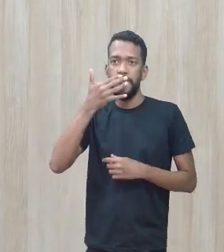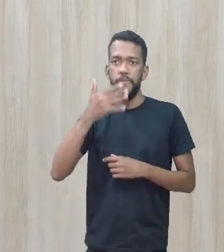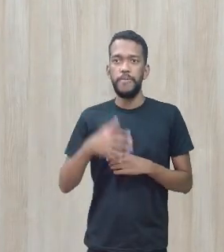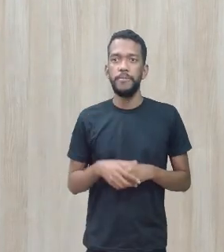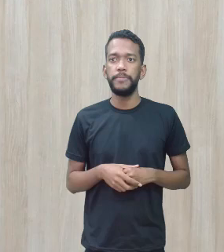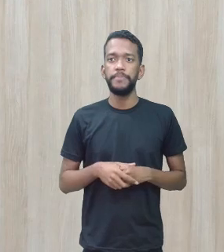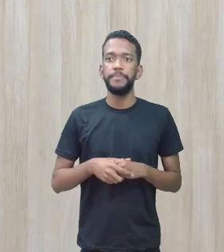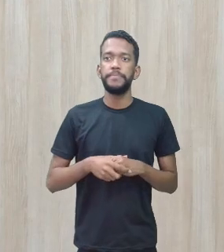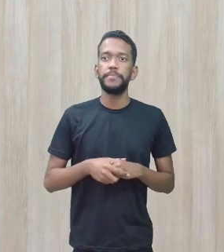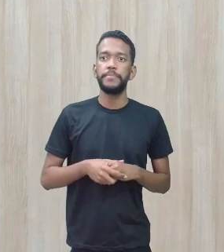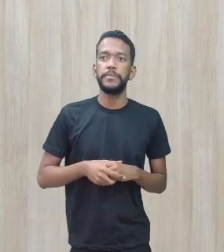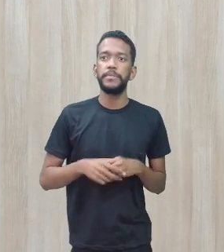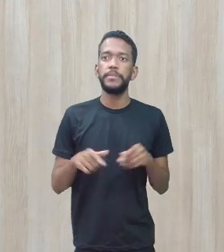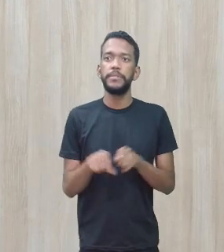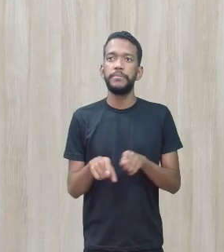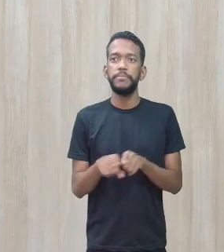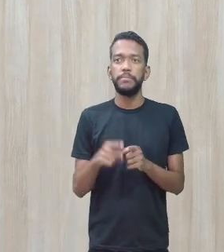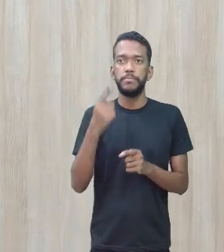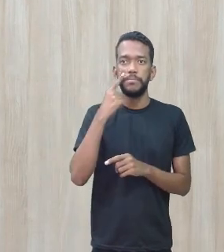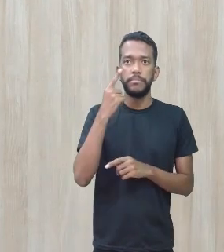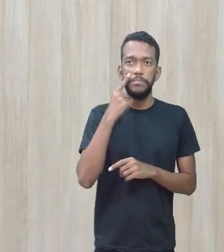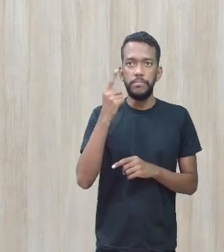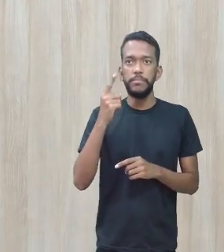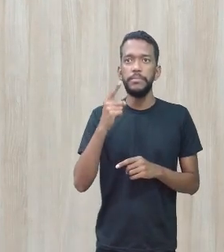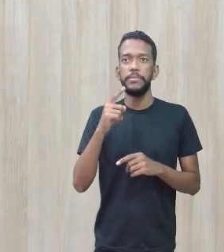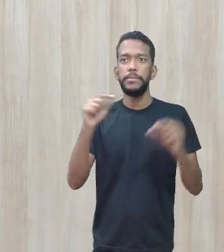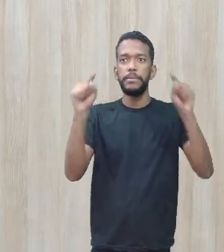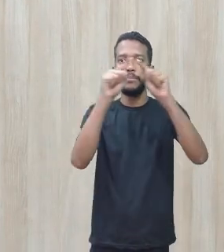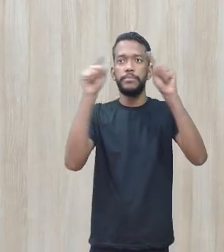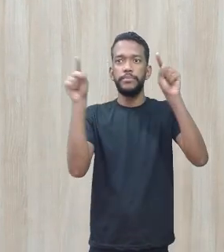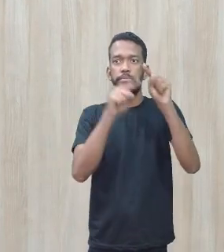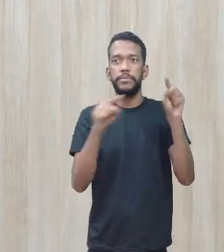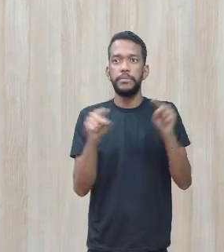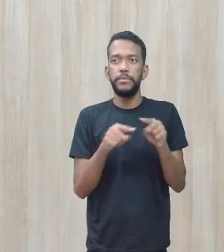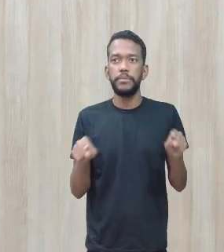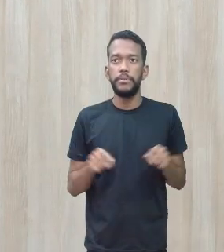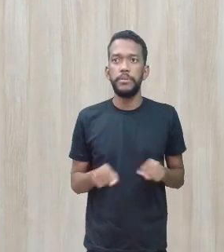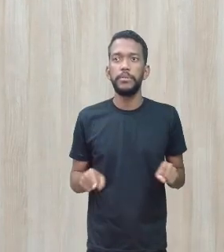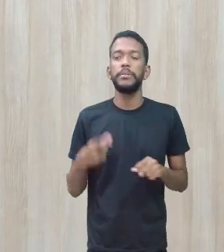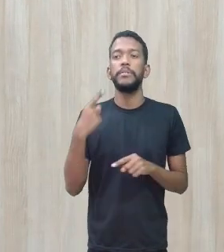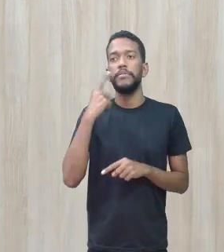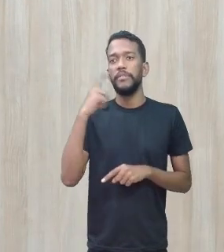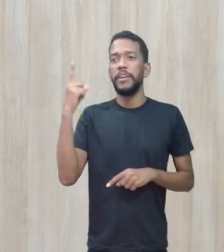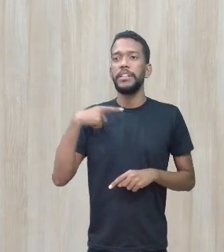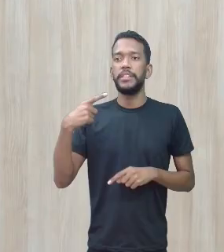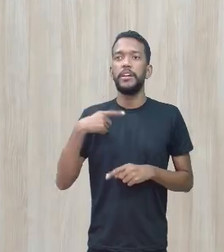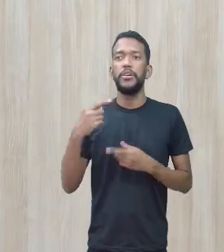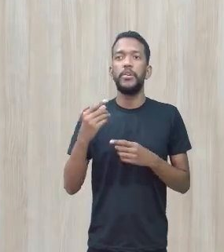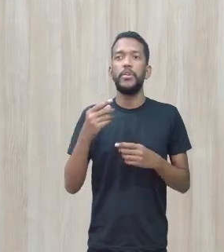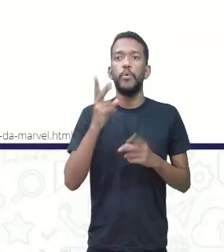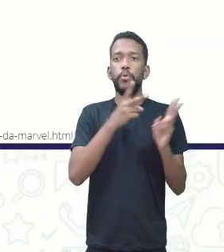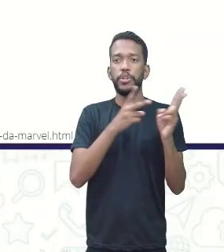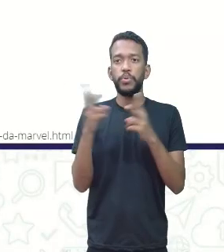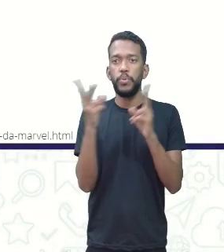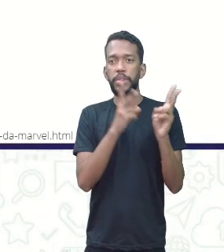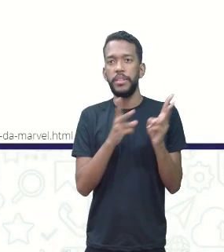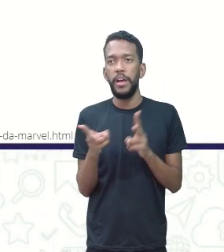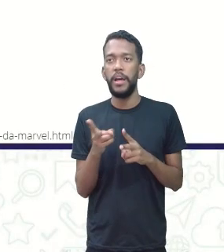Trouxe um outro gráfico muito legal, que também pode ficar para vocês. Esse infográfico aqui traz a noção de